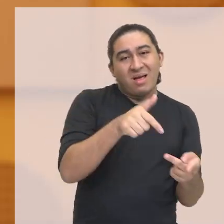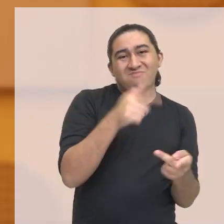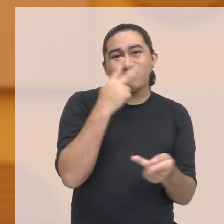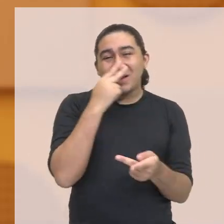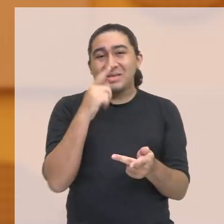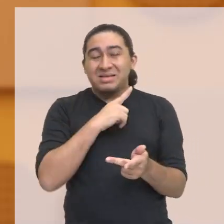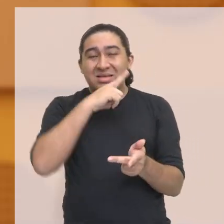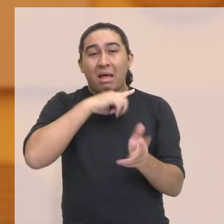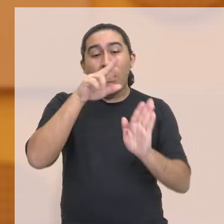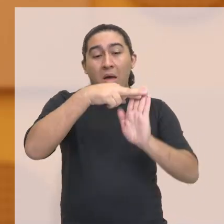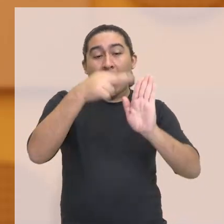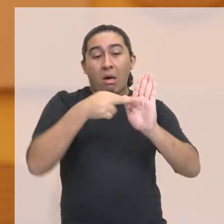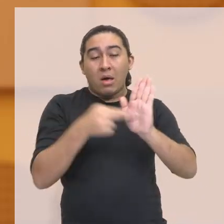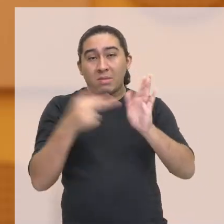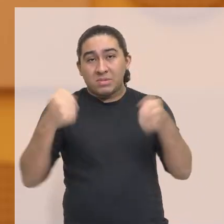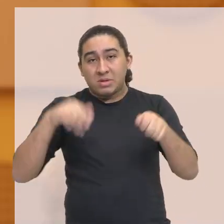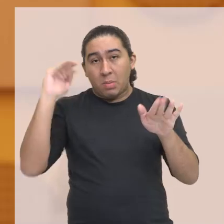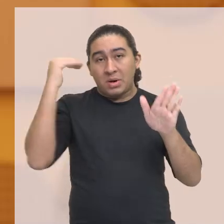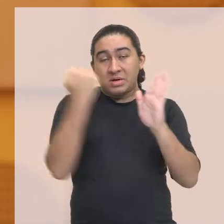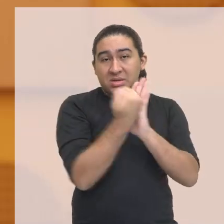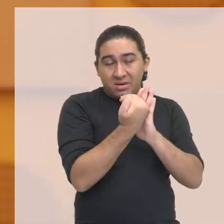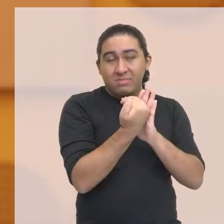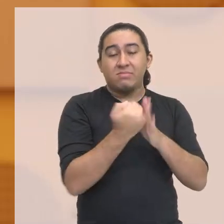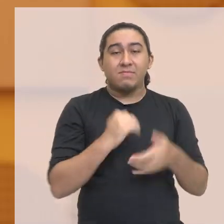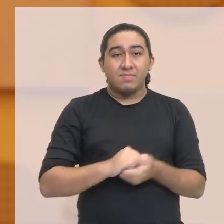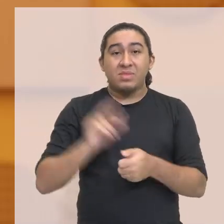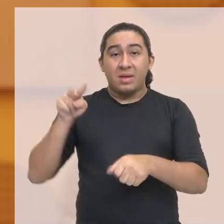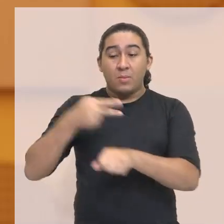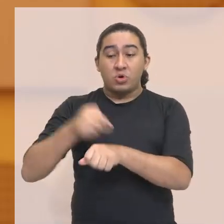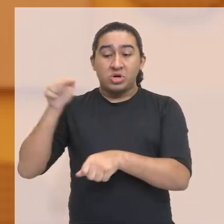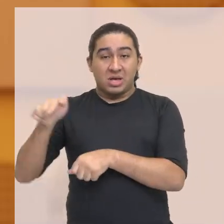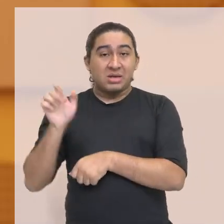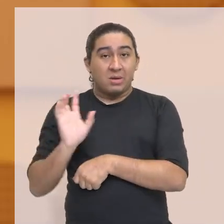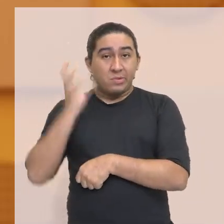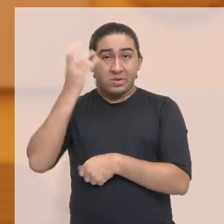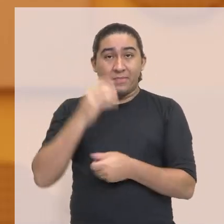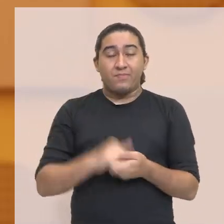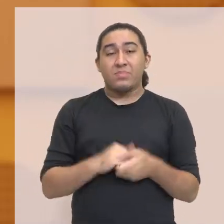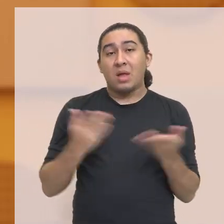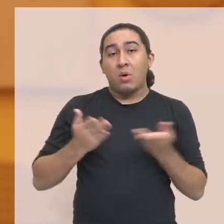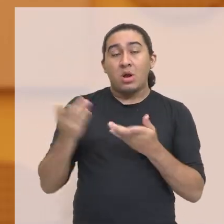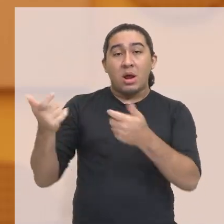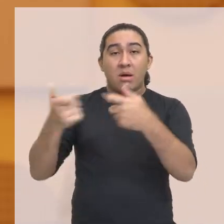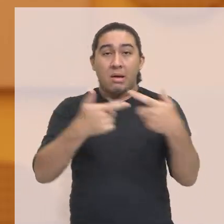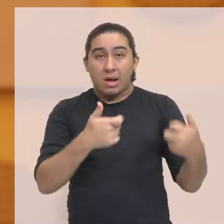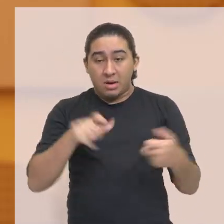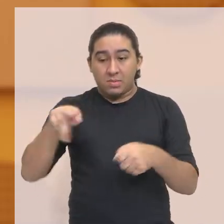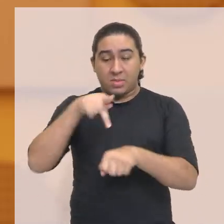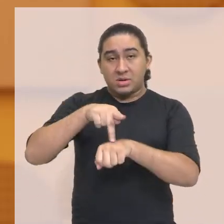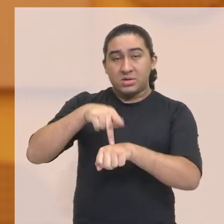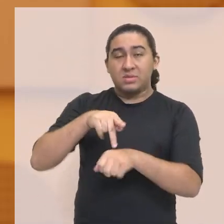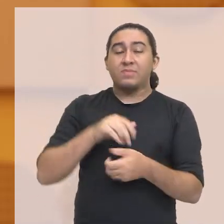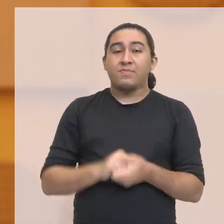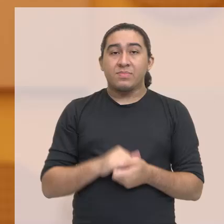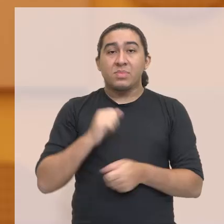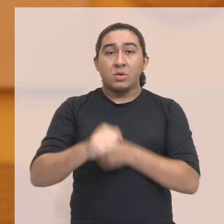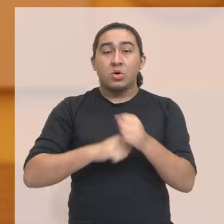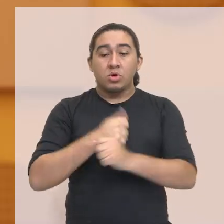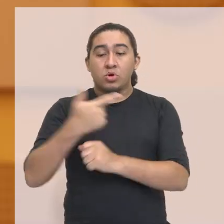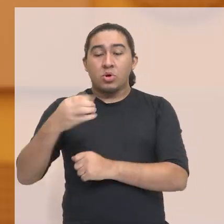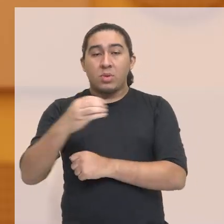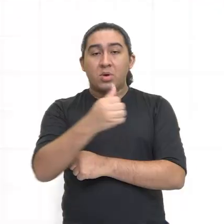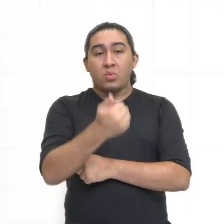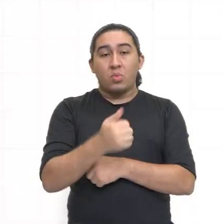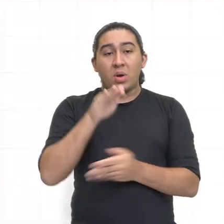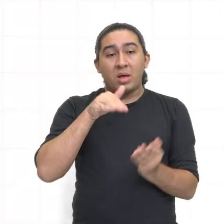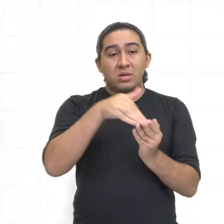ficou cada vez mais restrita após o ataque de 11 de setembro. Então vamos lá, a guerra do Afeganistão entre 2001